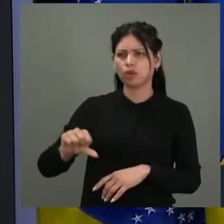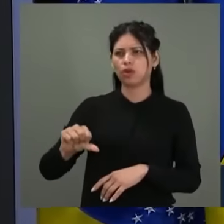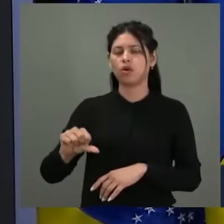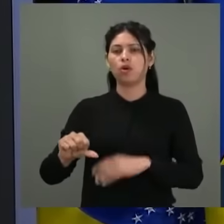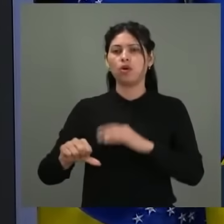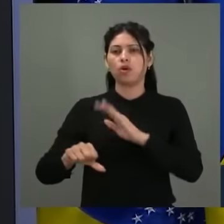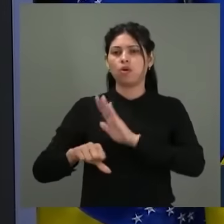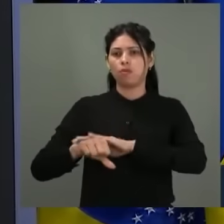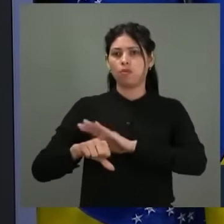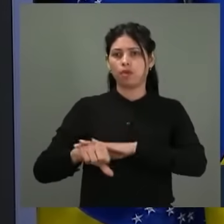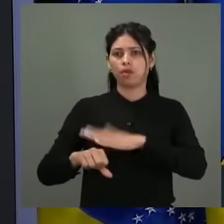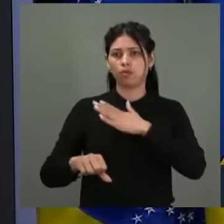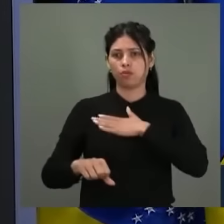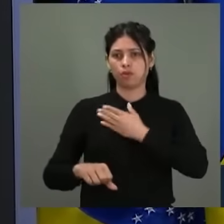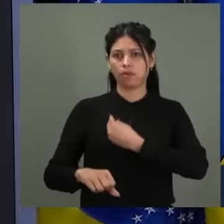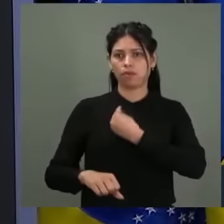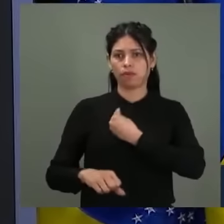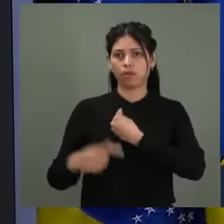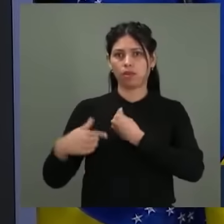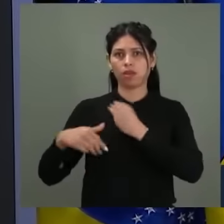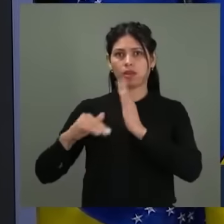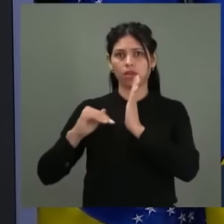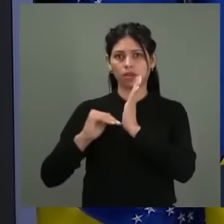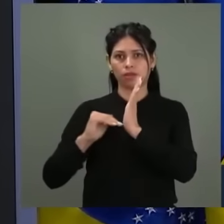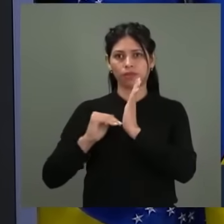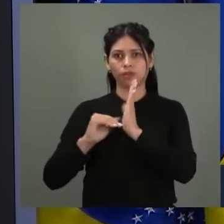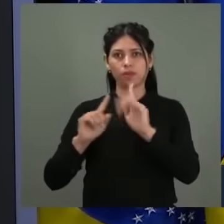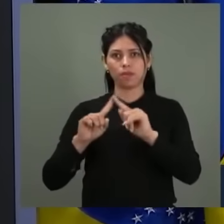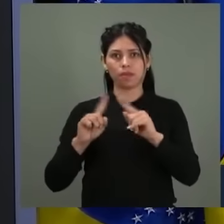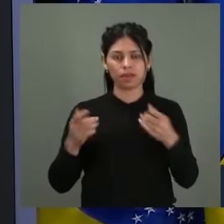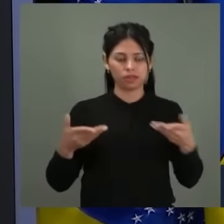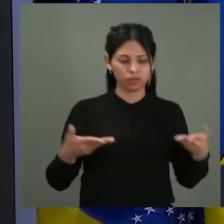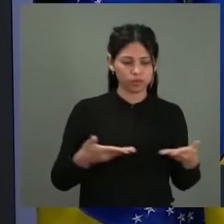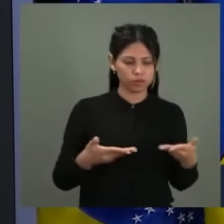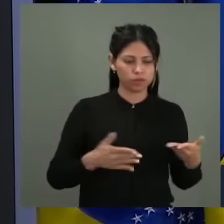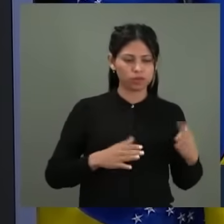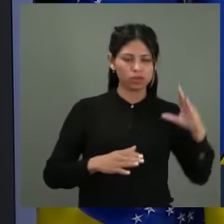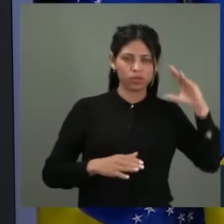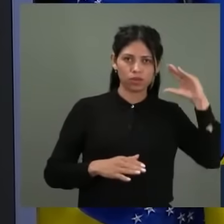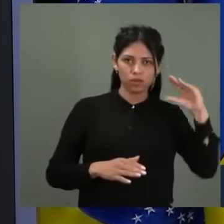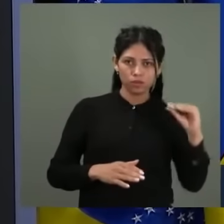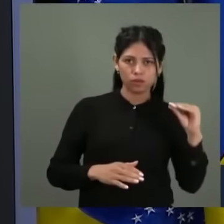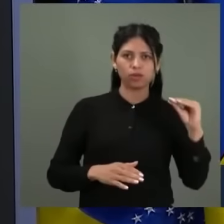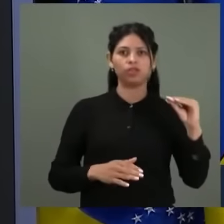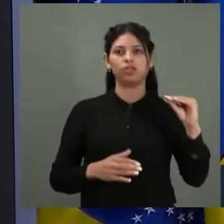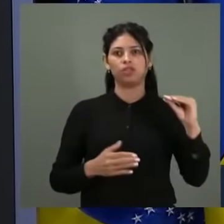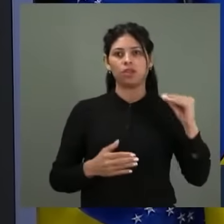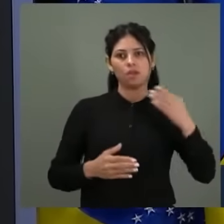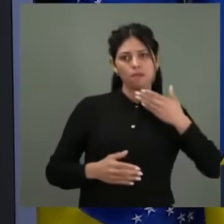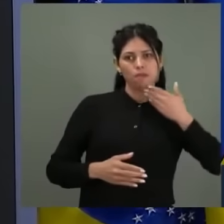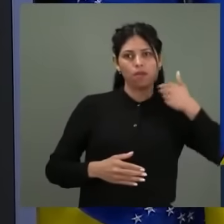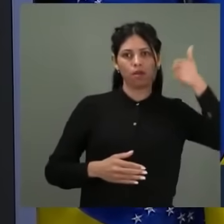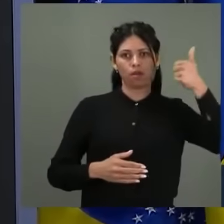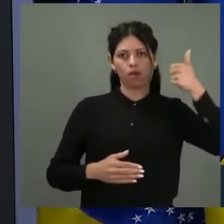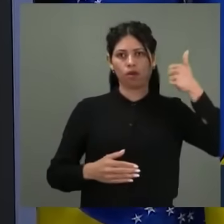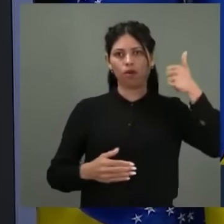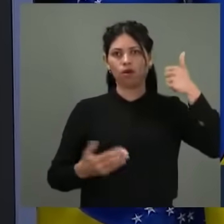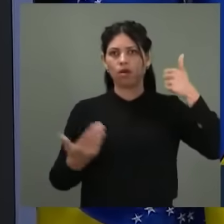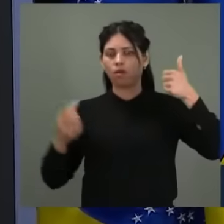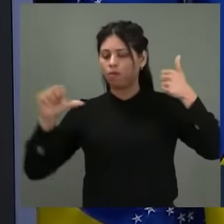Federal e agora à noite o melhor dia. Pior dia na parte da tarde, melhor